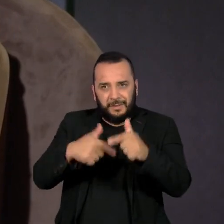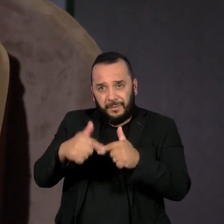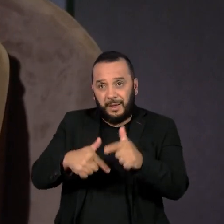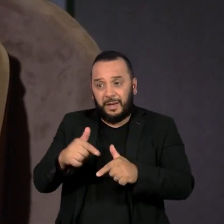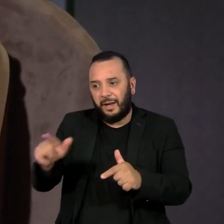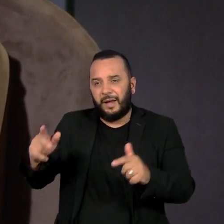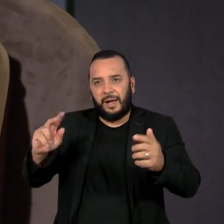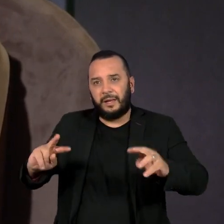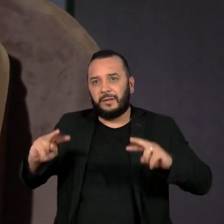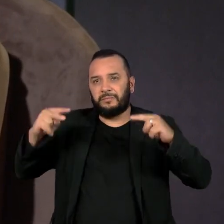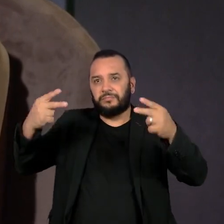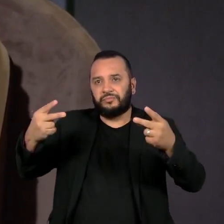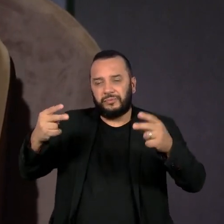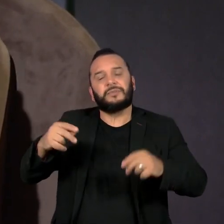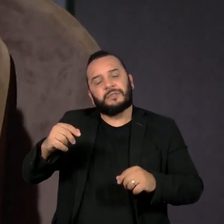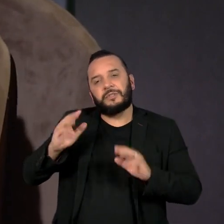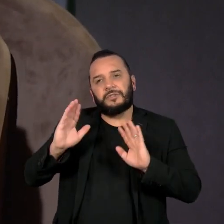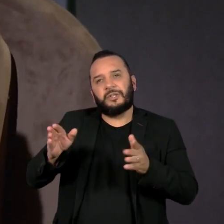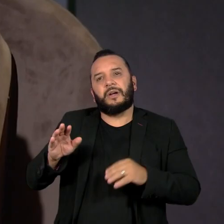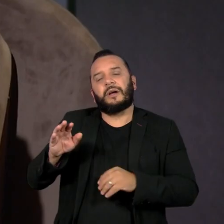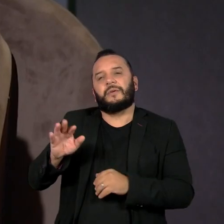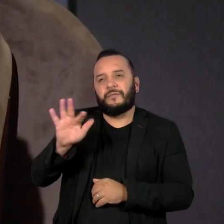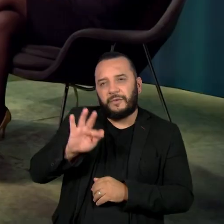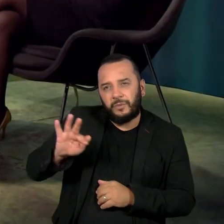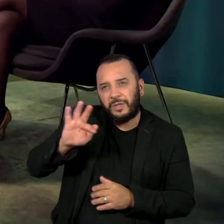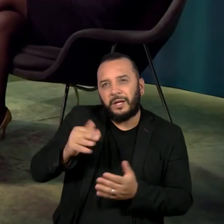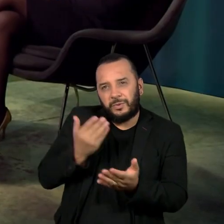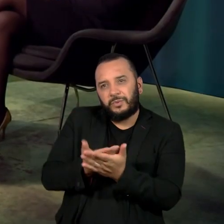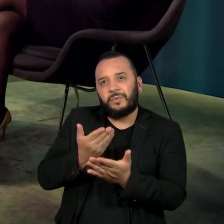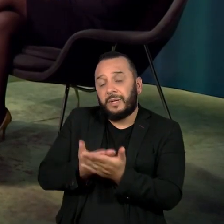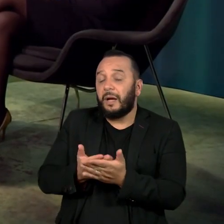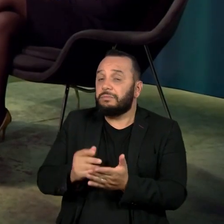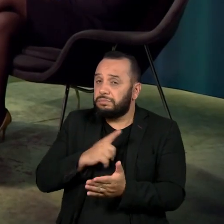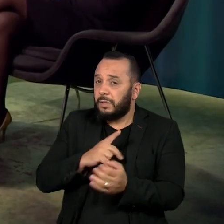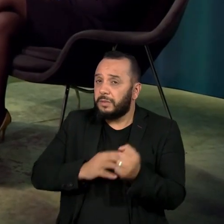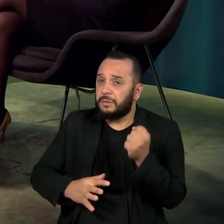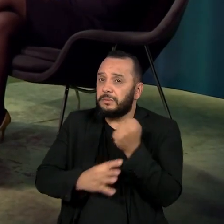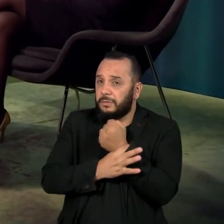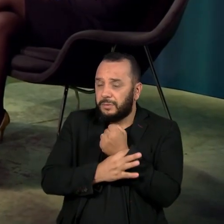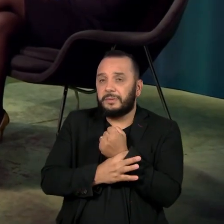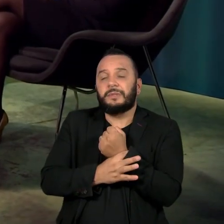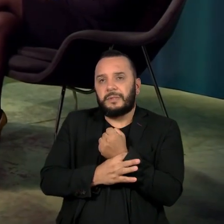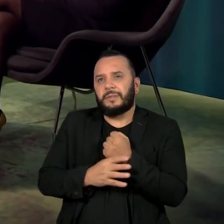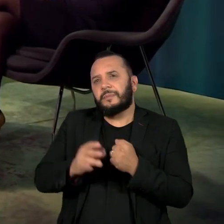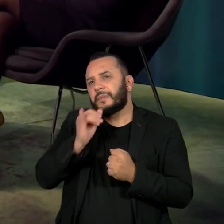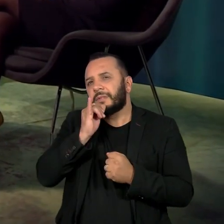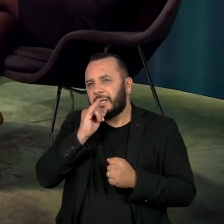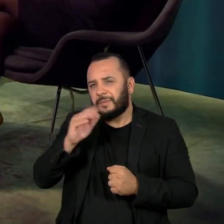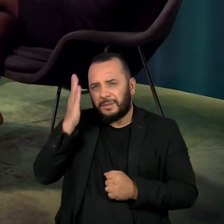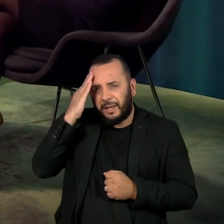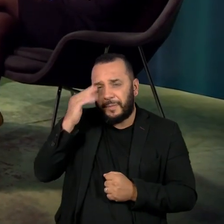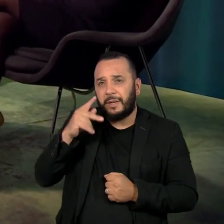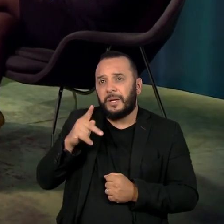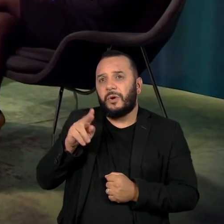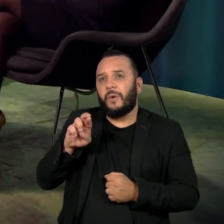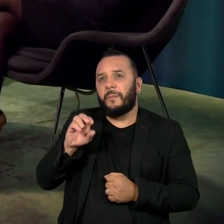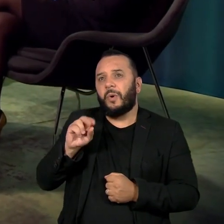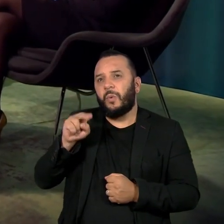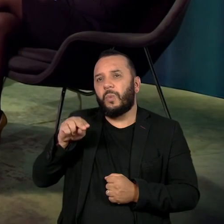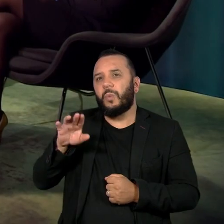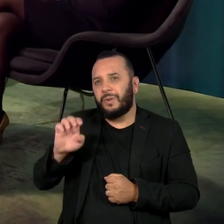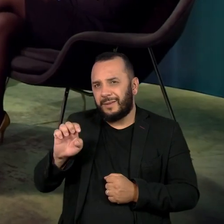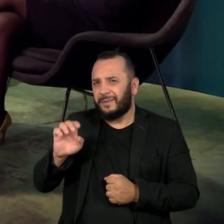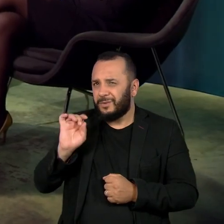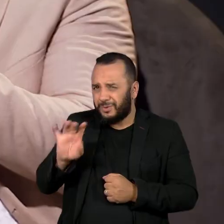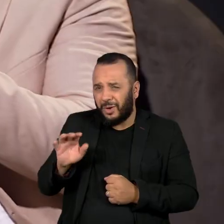também com uma certa garantia. E não para por aí, professor, porque além de garantir um ProUni, por exemplo, ela precisa de ter uma sustentação ao longo